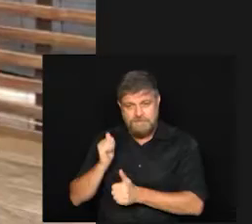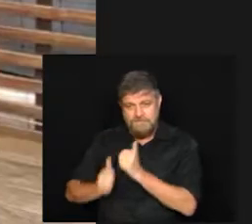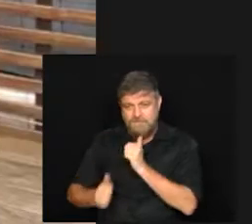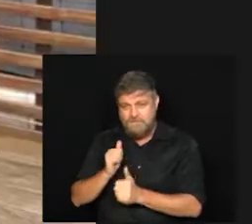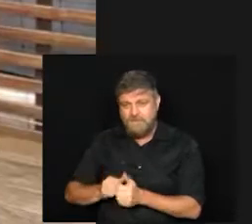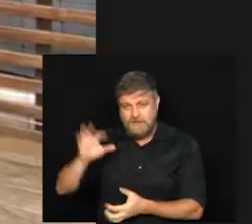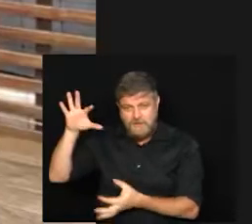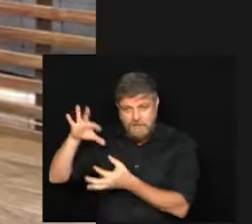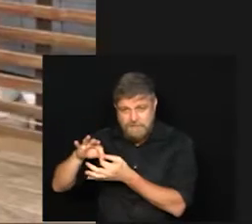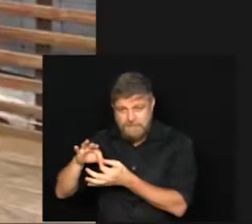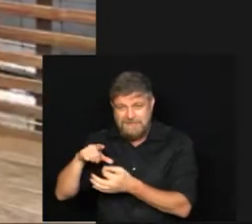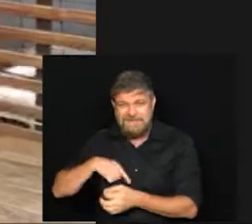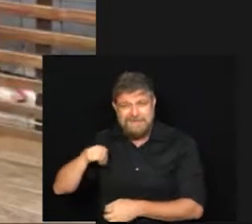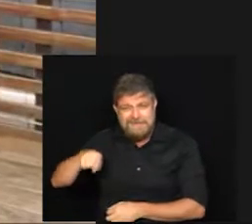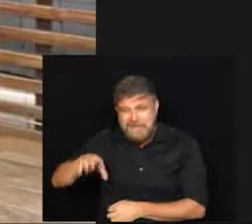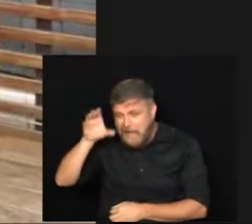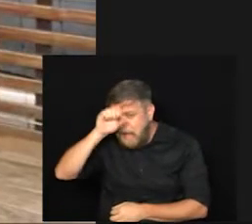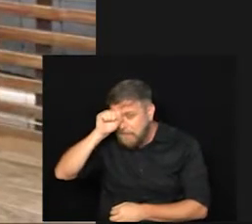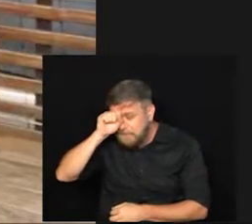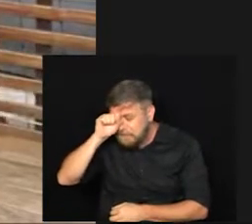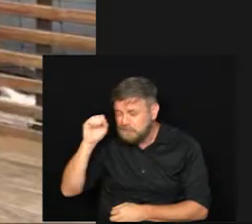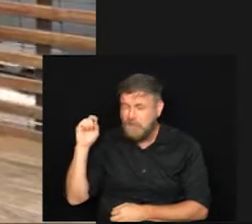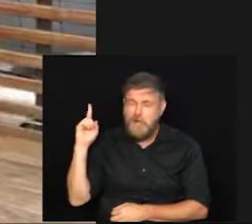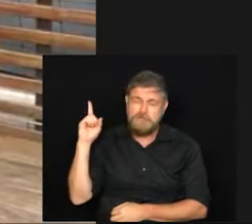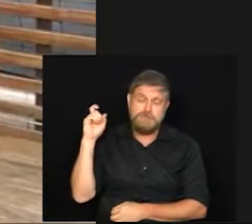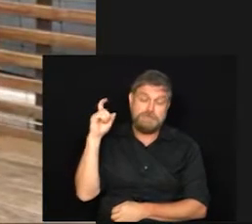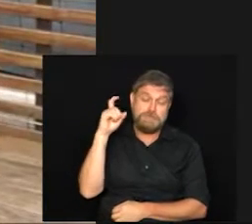dificuldade absurda de aprender. Então, assim,